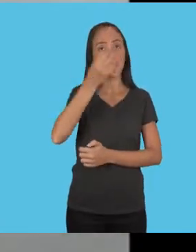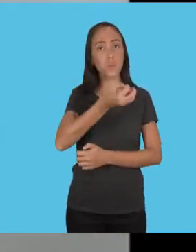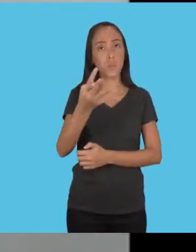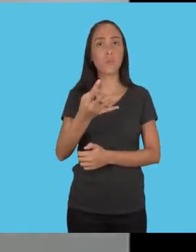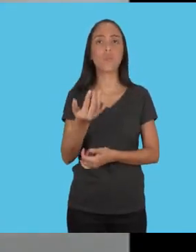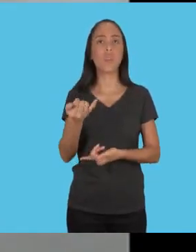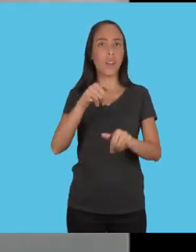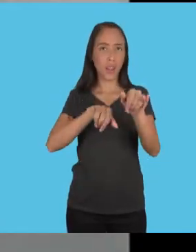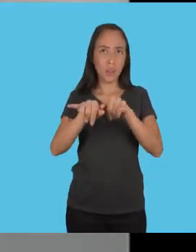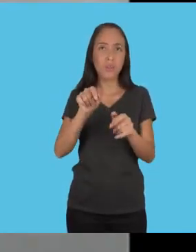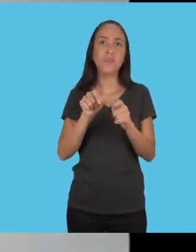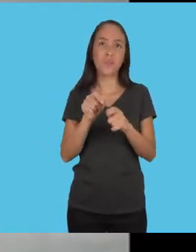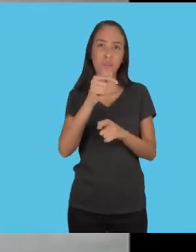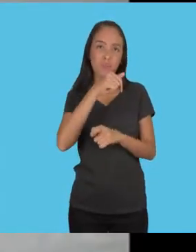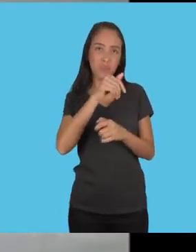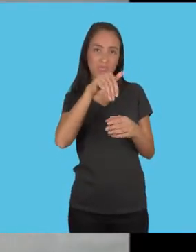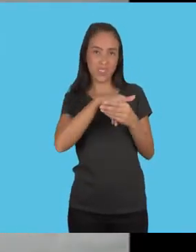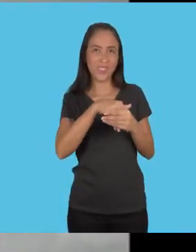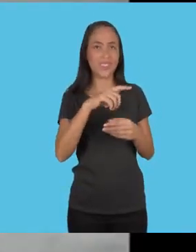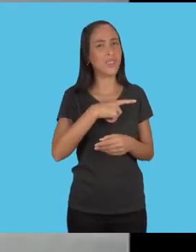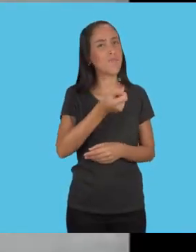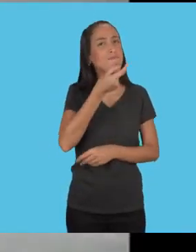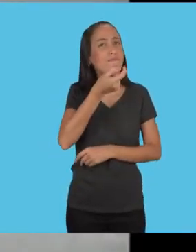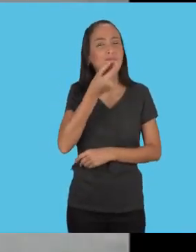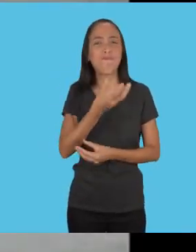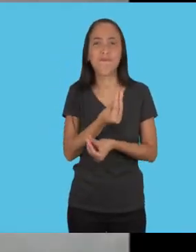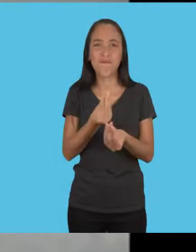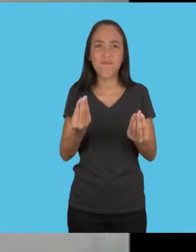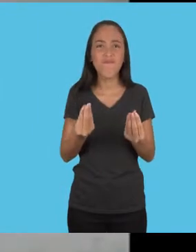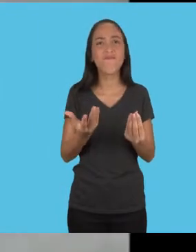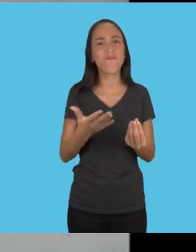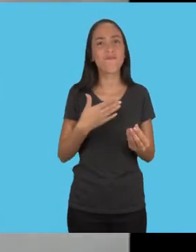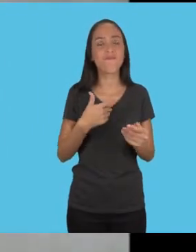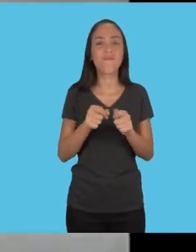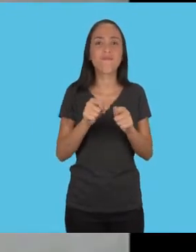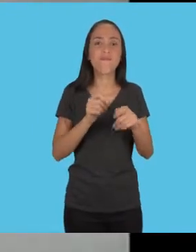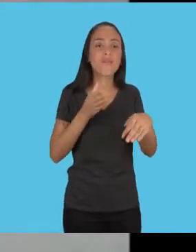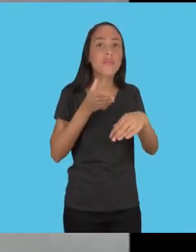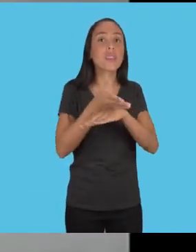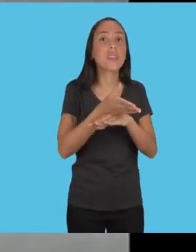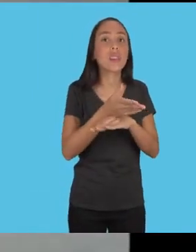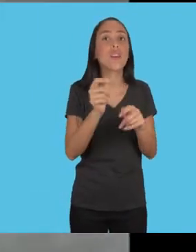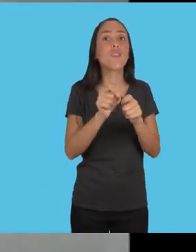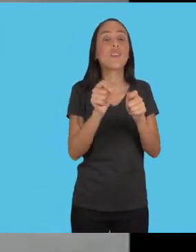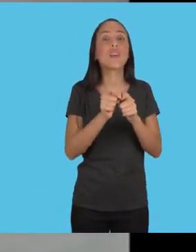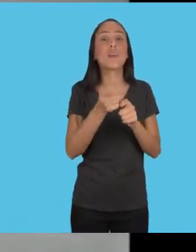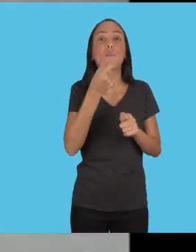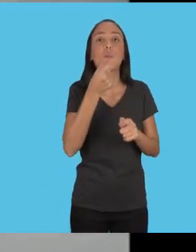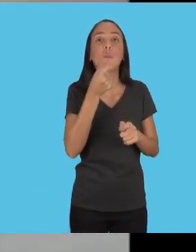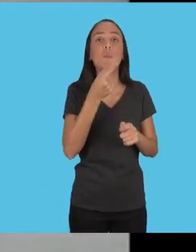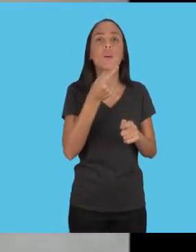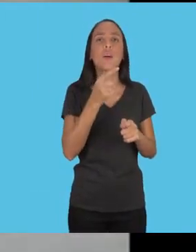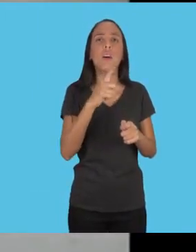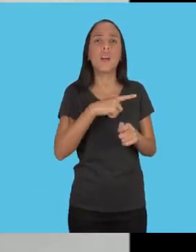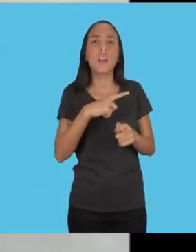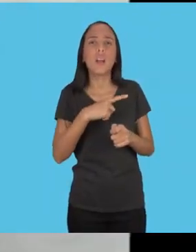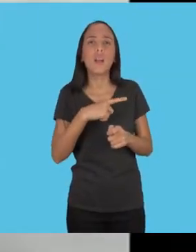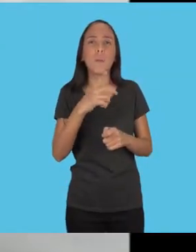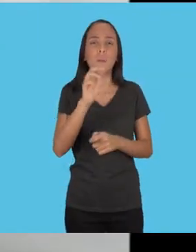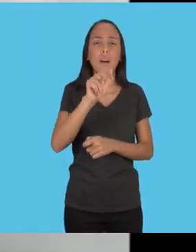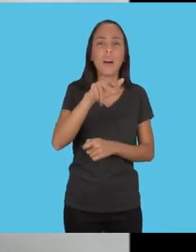laboratorista a bordo, com bastante medicamento, e nós entramos para fazer medicação no interior, nos furos, nos